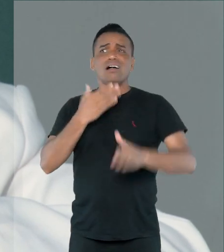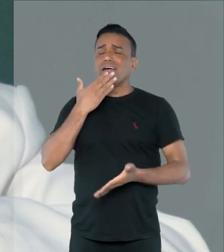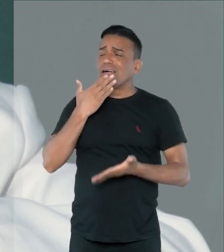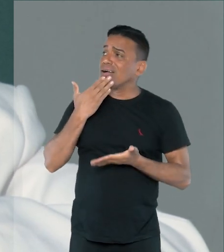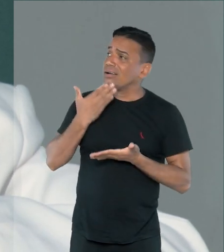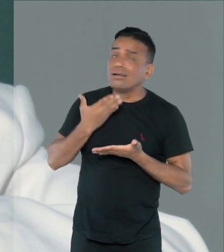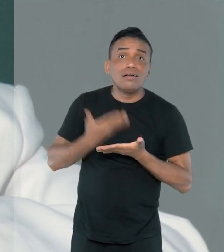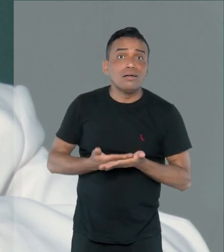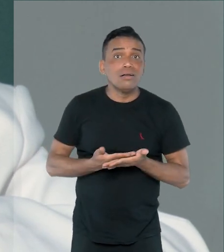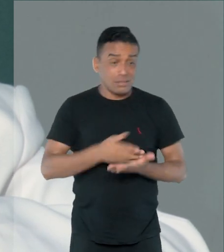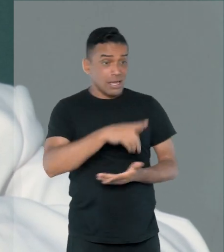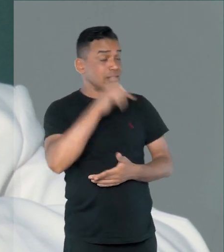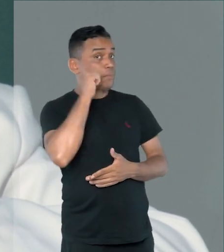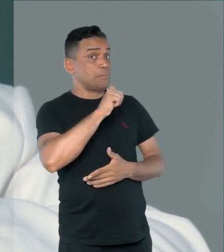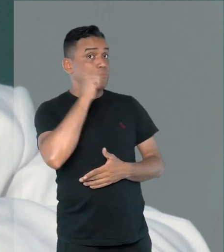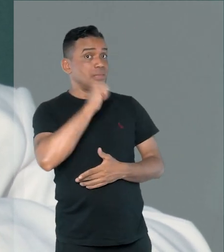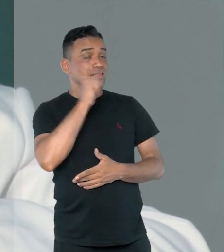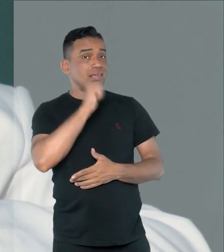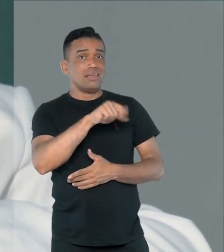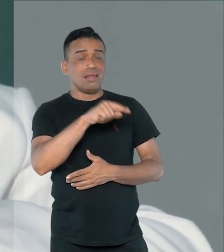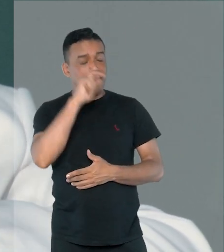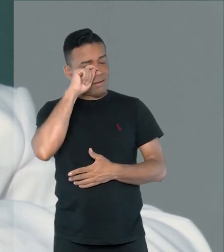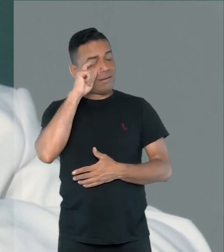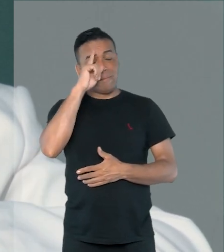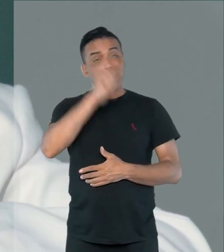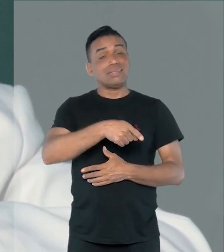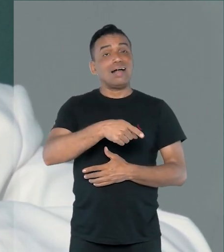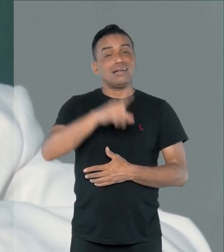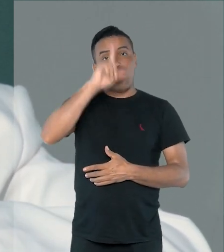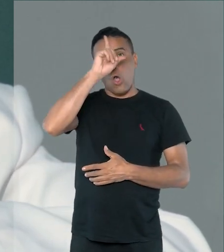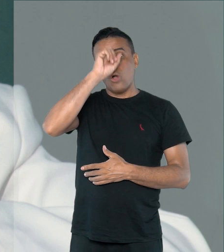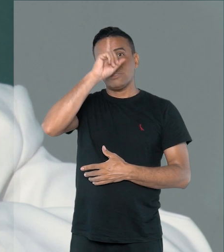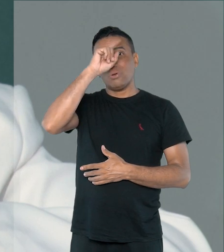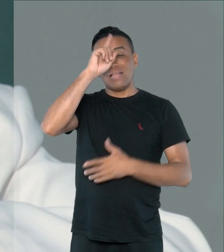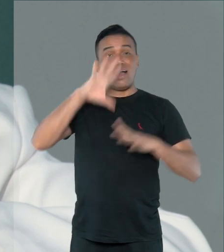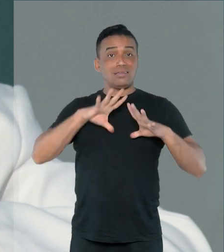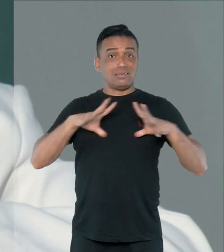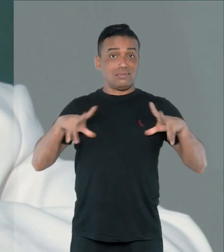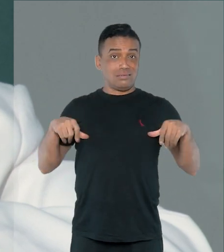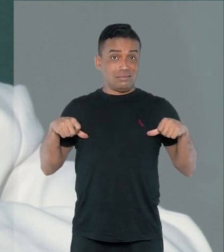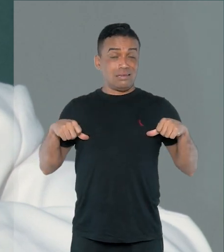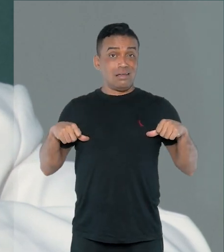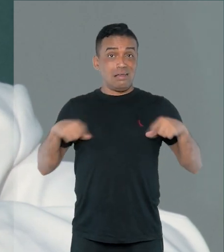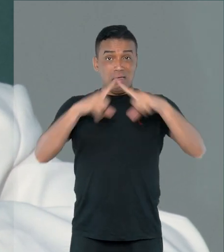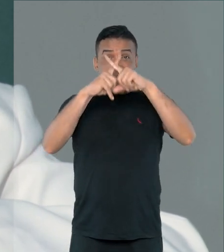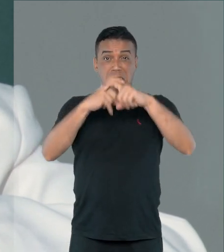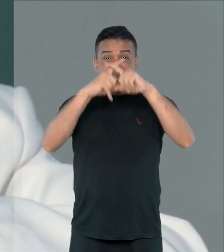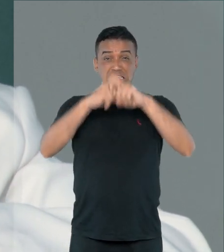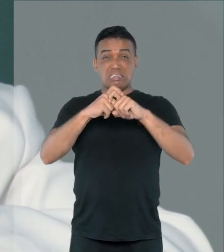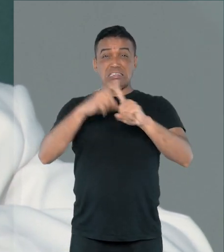para um daqueles hospitais higienistas em que os nazistas acabaram com a menina, né? Mataram a menina.